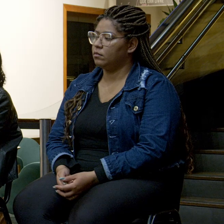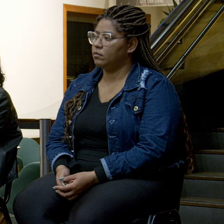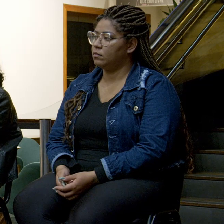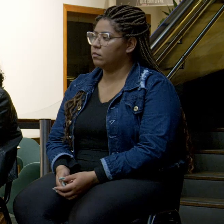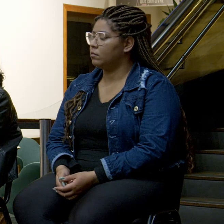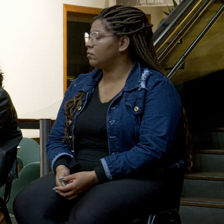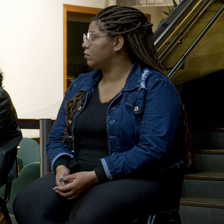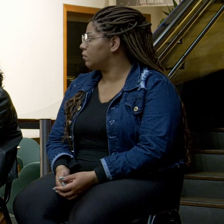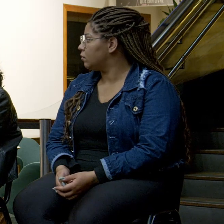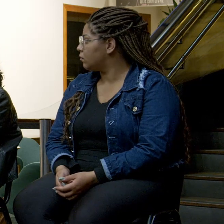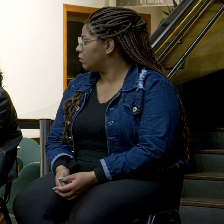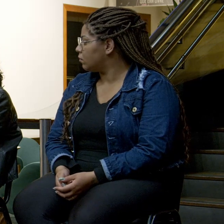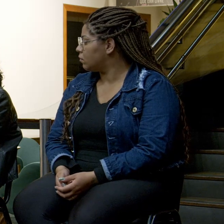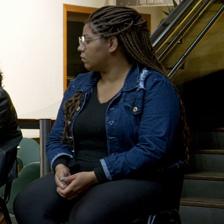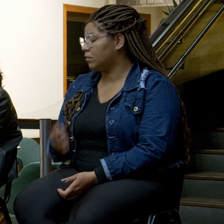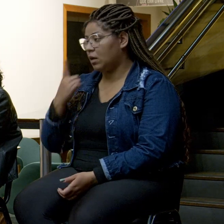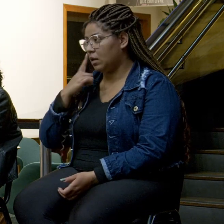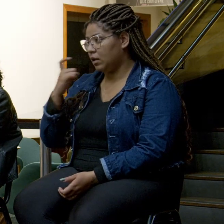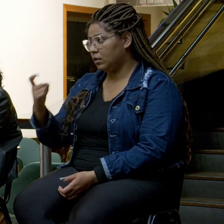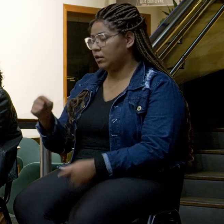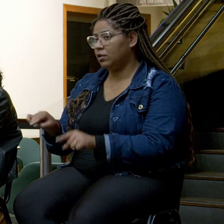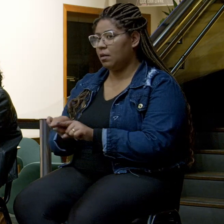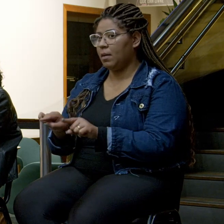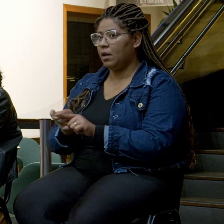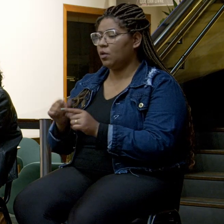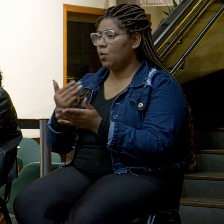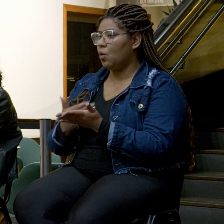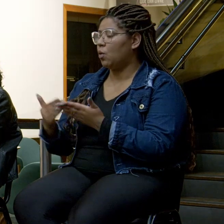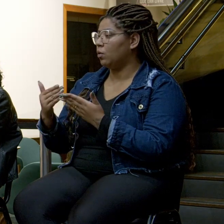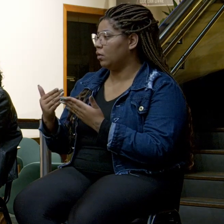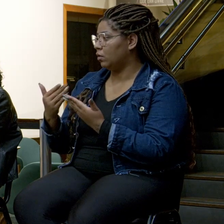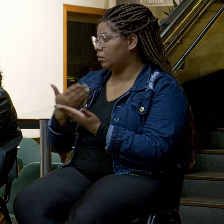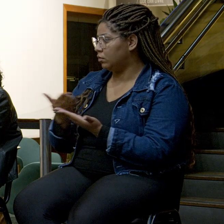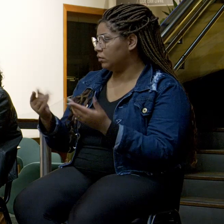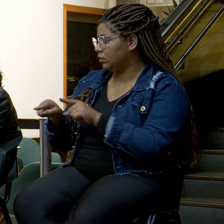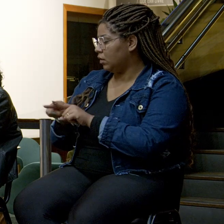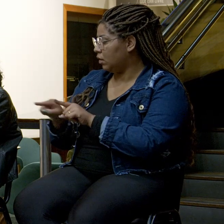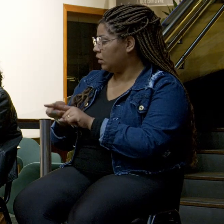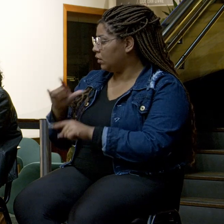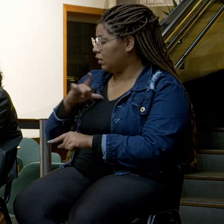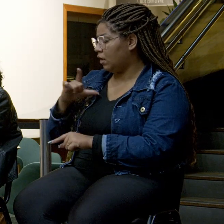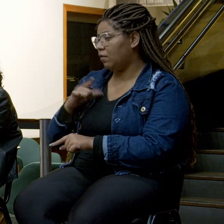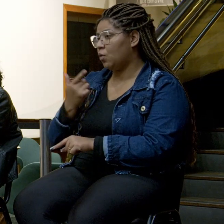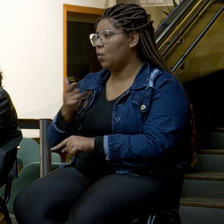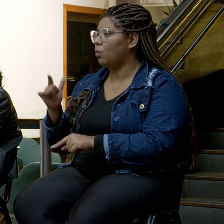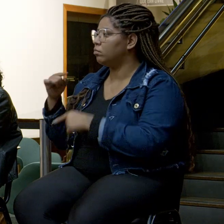Talvez interessante, né, que Paulo já falou no início, que o Psyu pode ser muitas coisas.